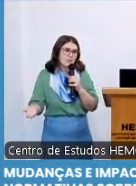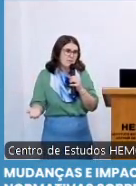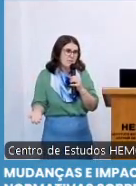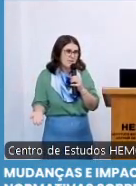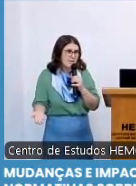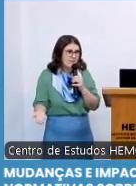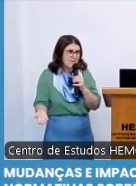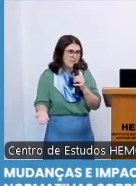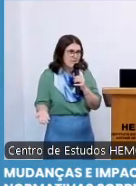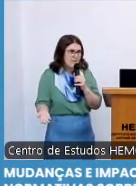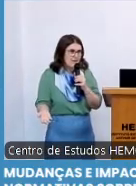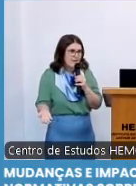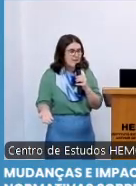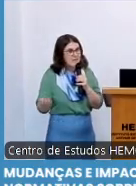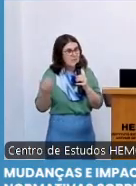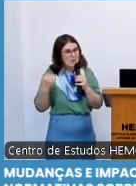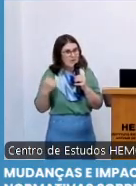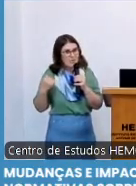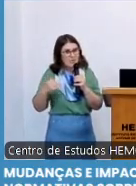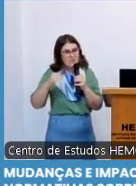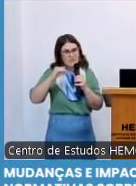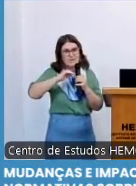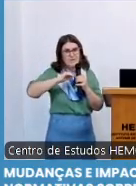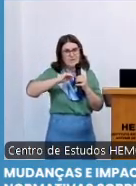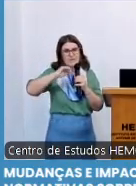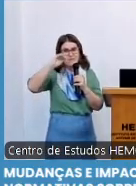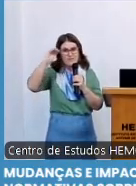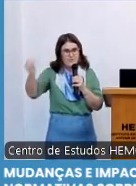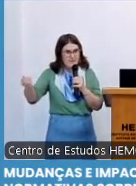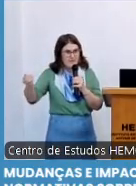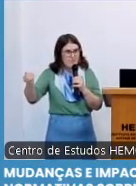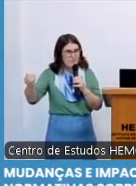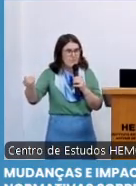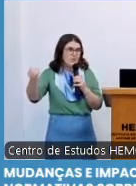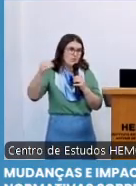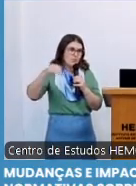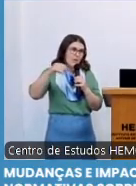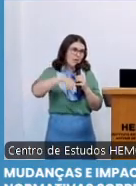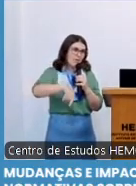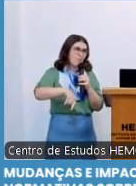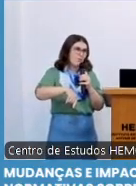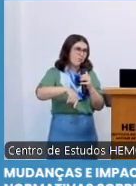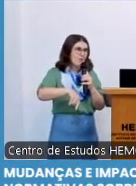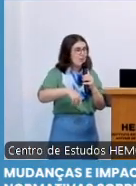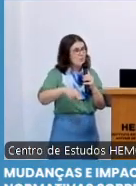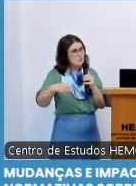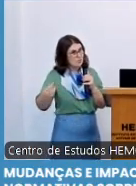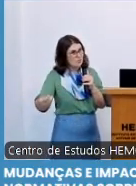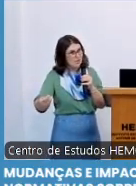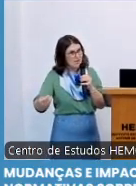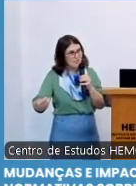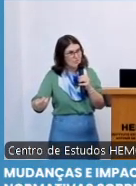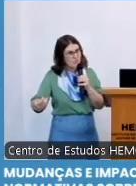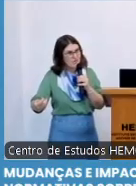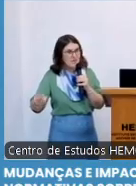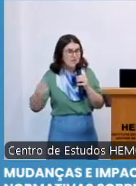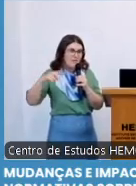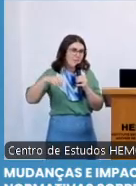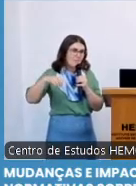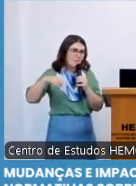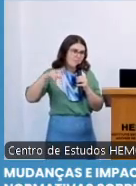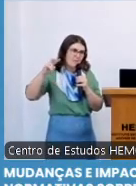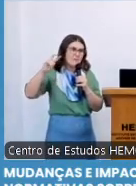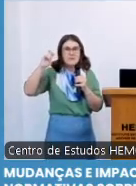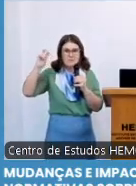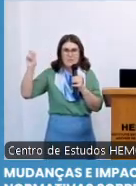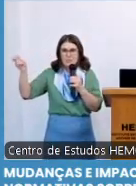de muitas pesquisas. Então, ela agora vai ser a instância final que vai julgar o recurso de um projeto